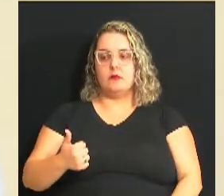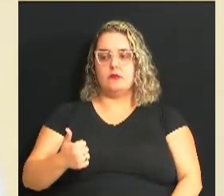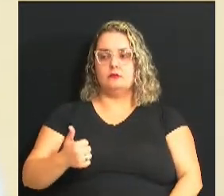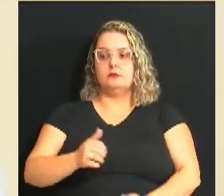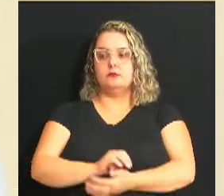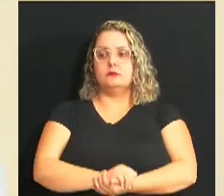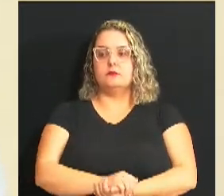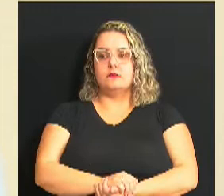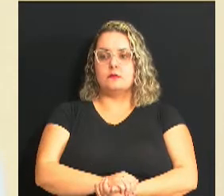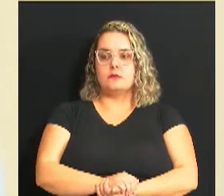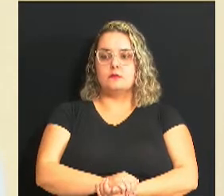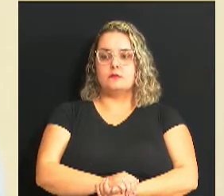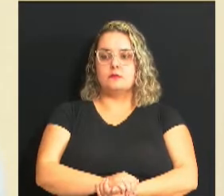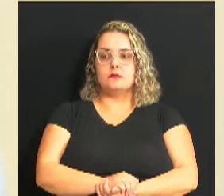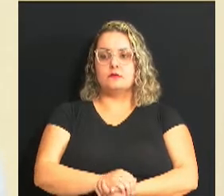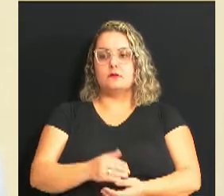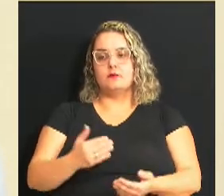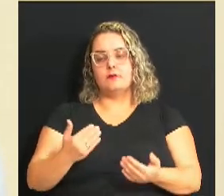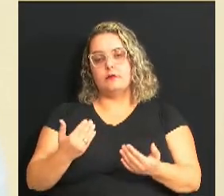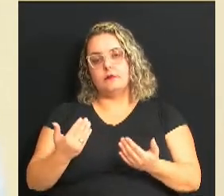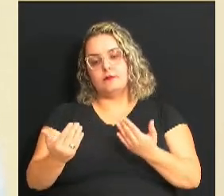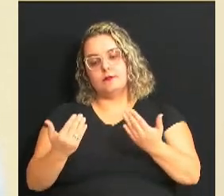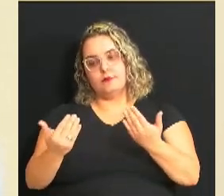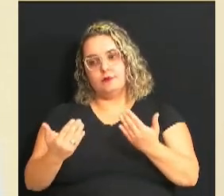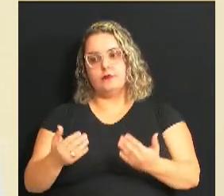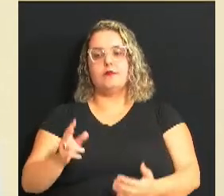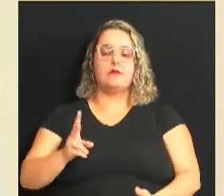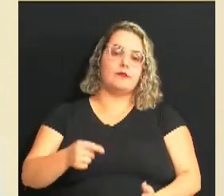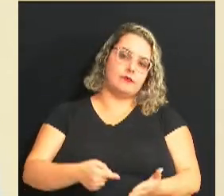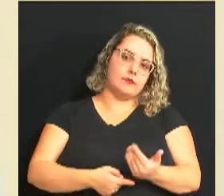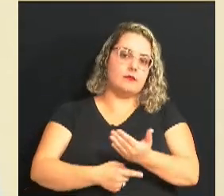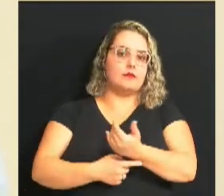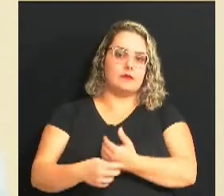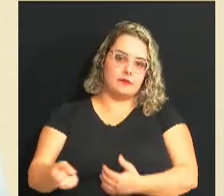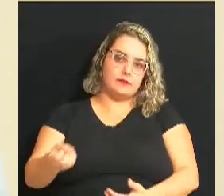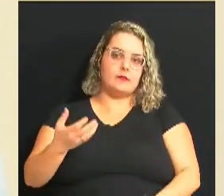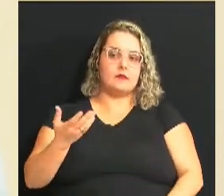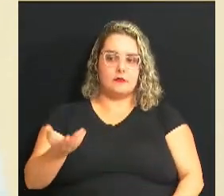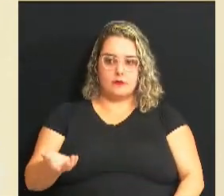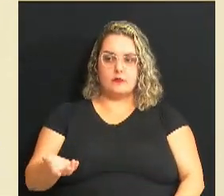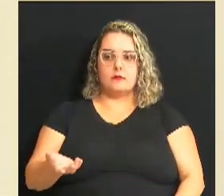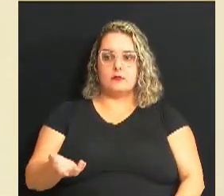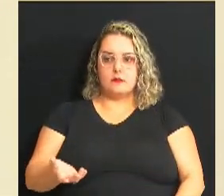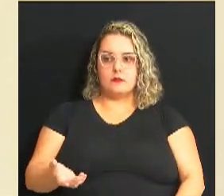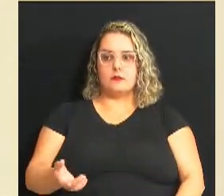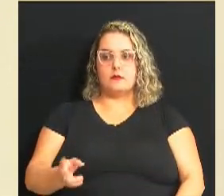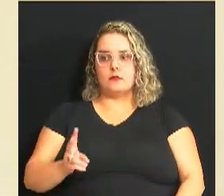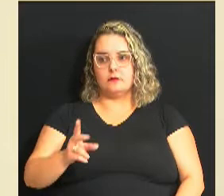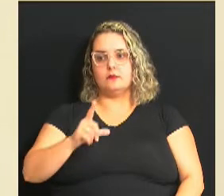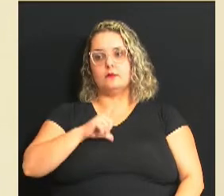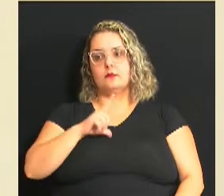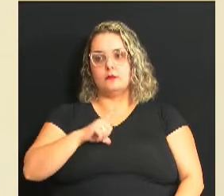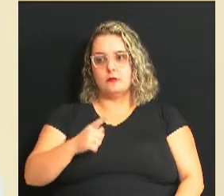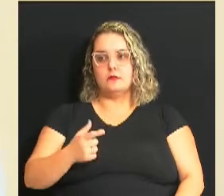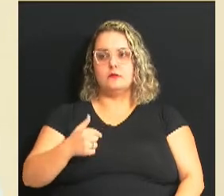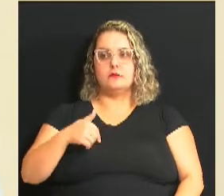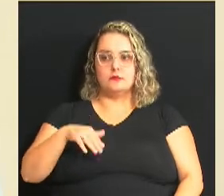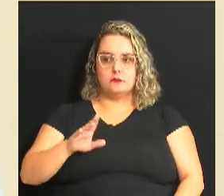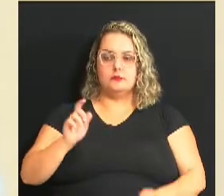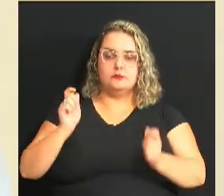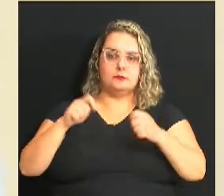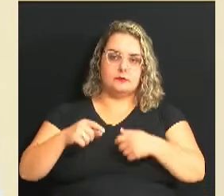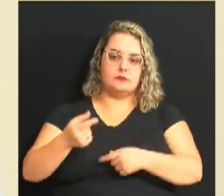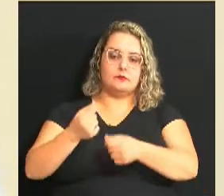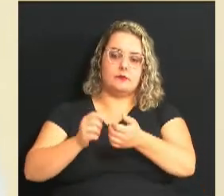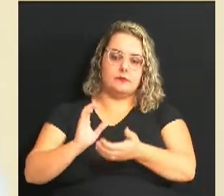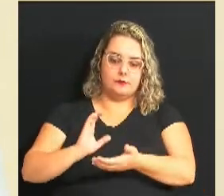for comparar, todo dia sai uma tecnologia nova, né? Então a gente sempre tem uma possibilidade de mais investimento, mas é um teatro que